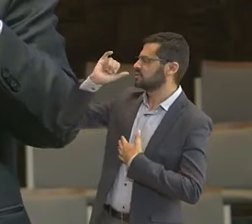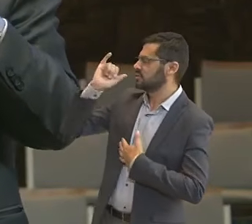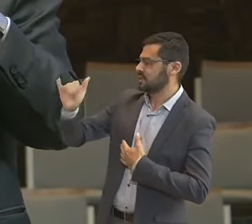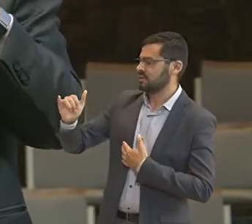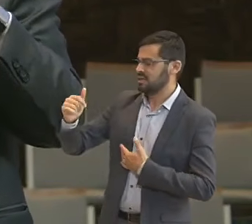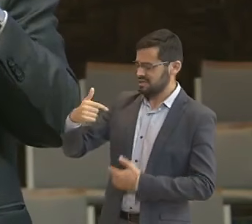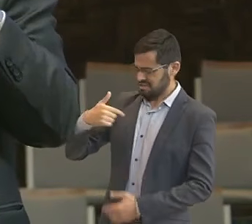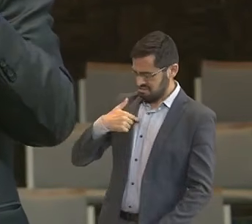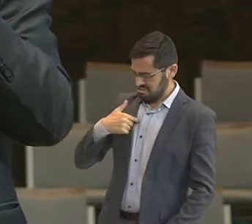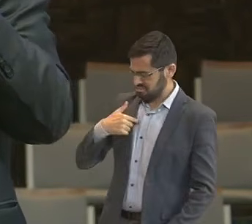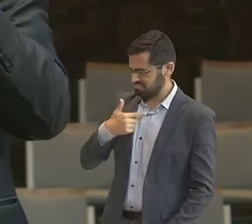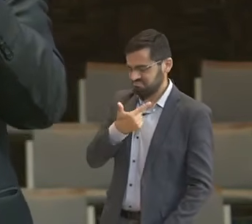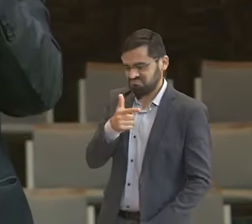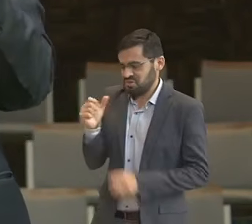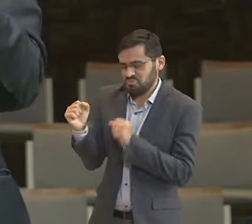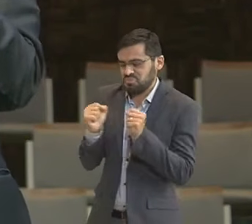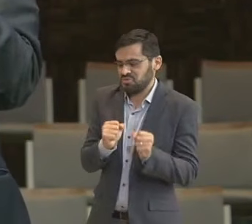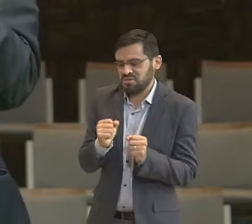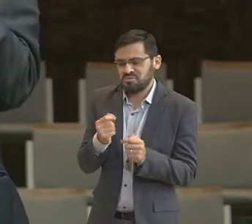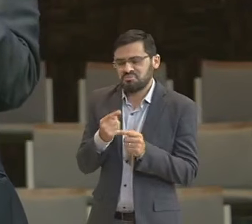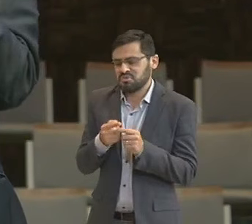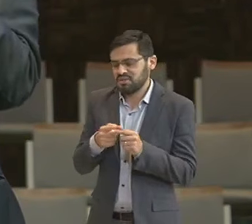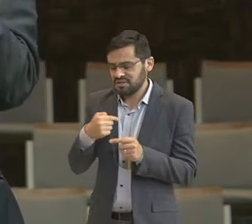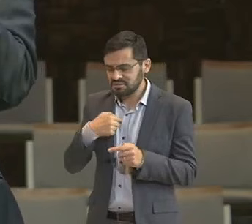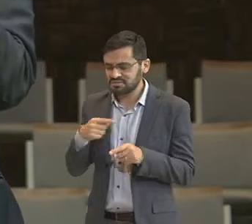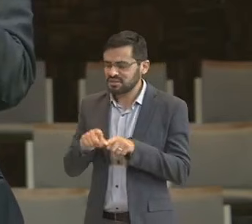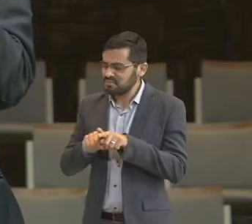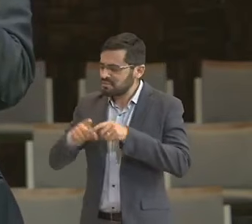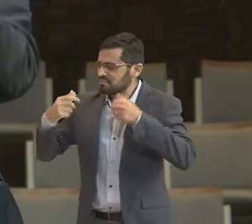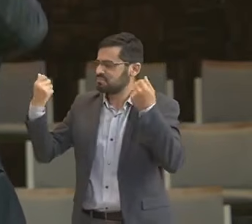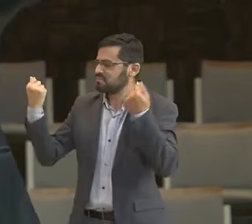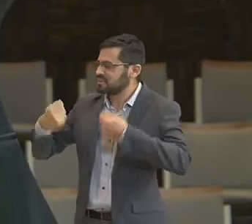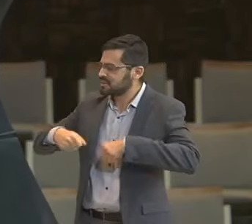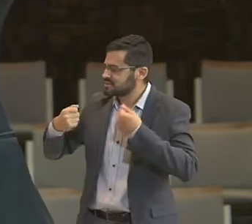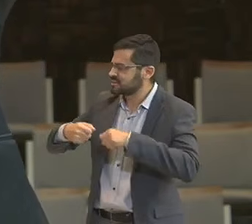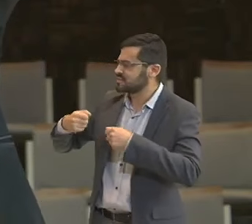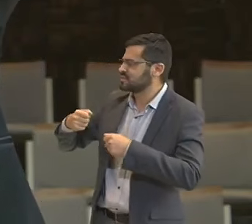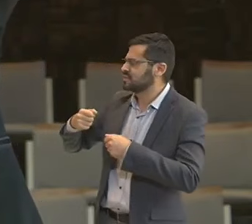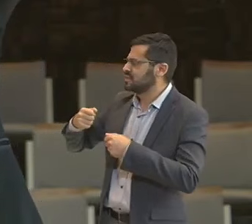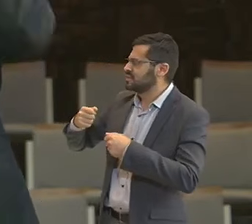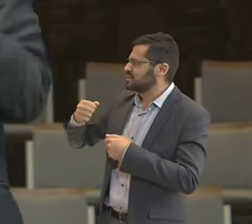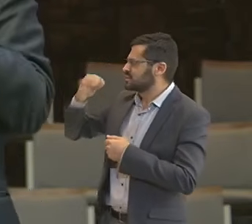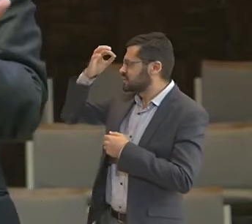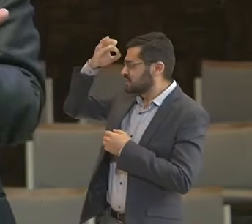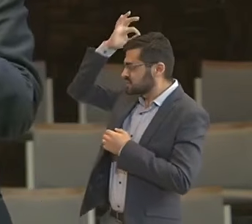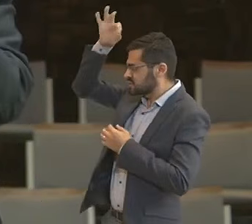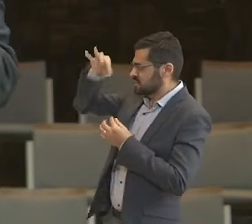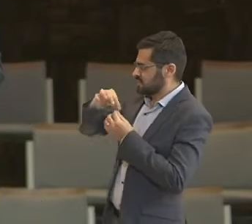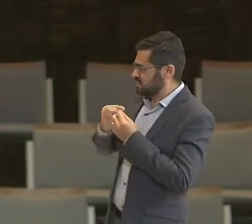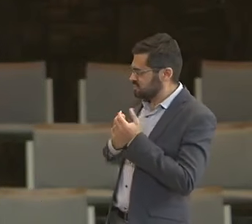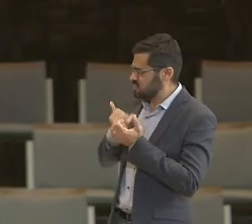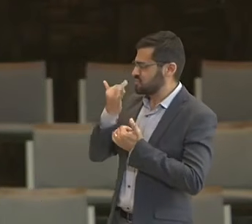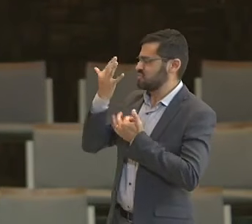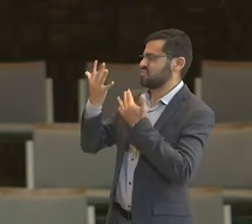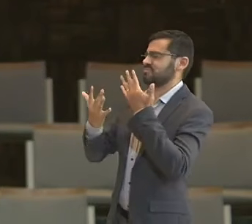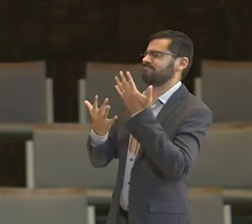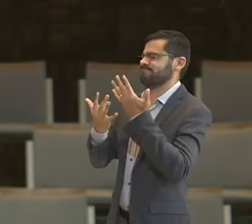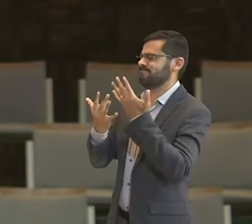não tenho poder algum, porque eu sou um daqueles que precisa dos rios de água viva dentro de mim,